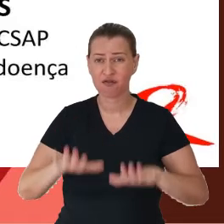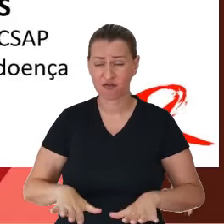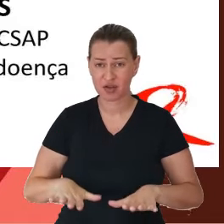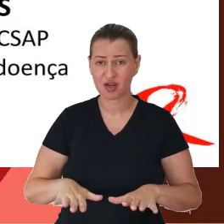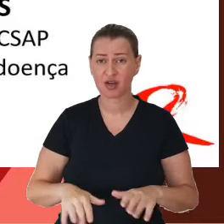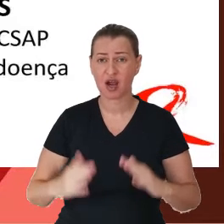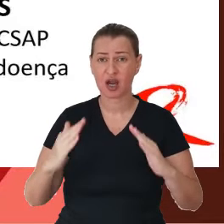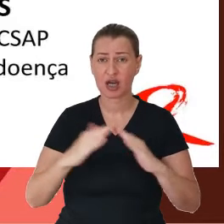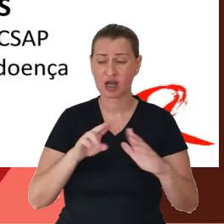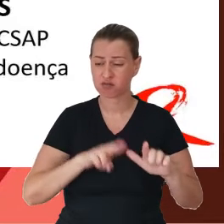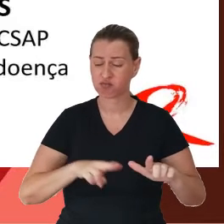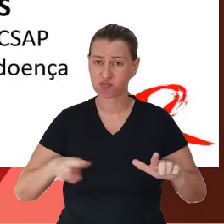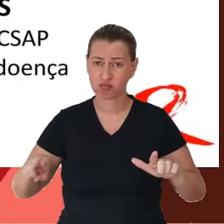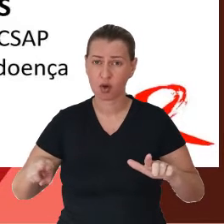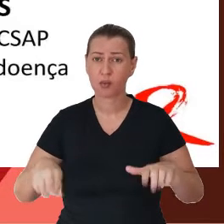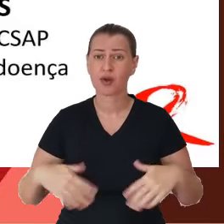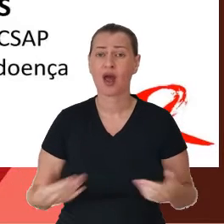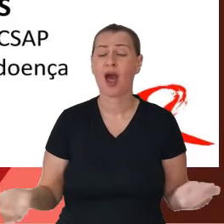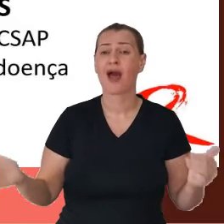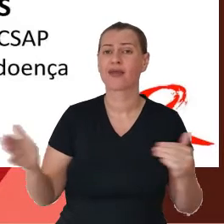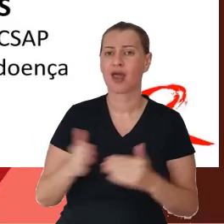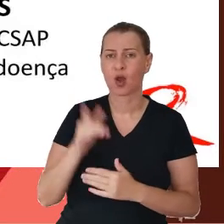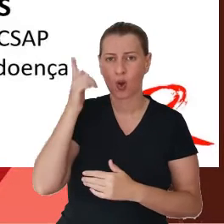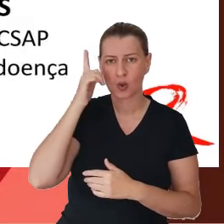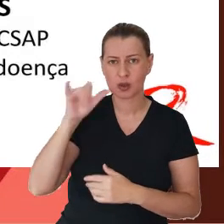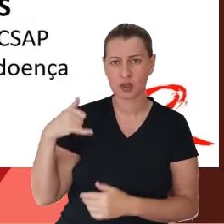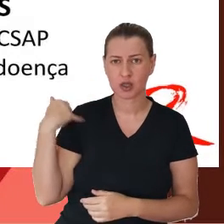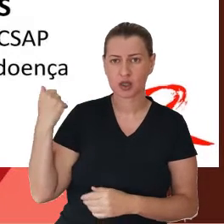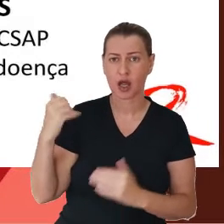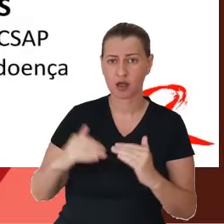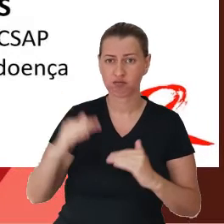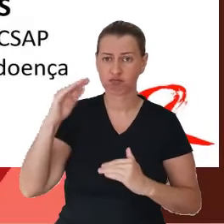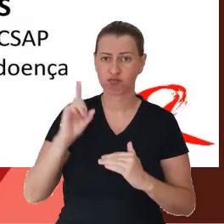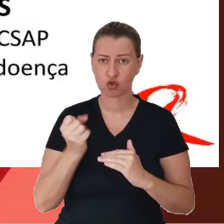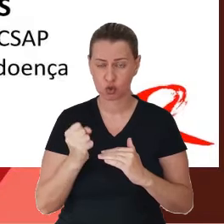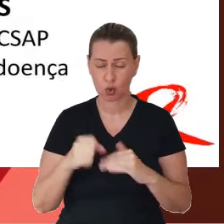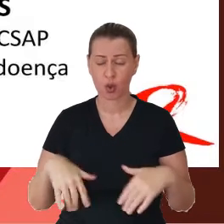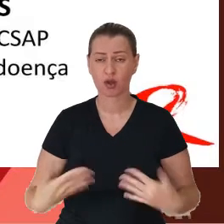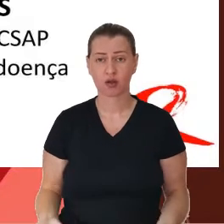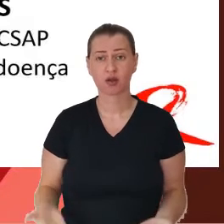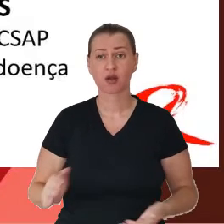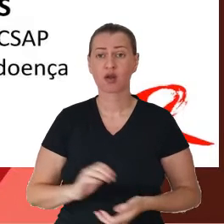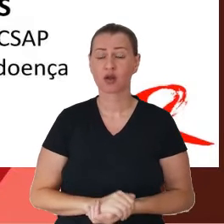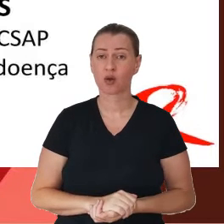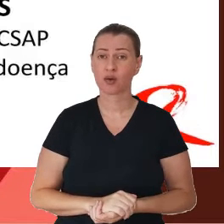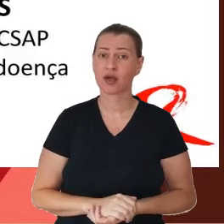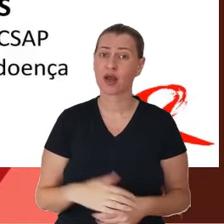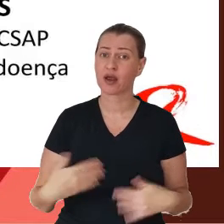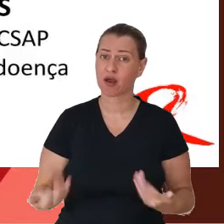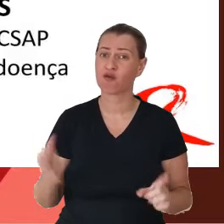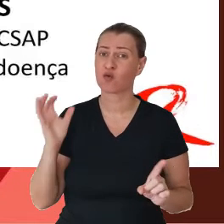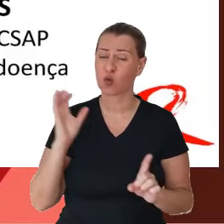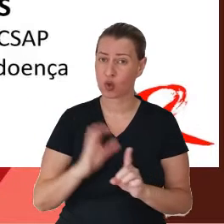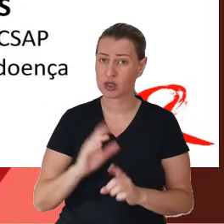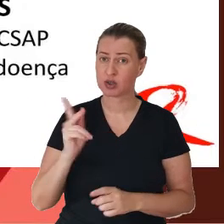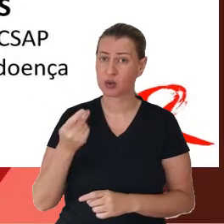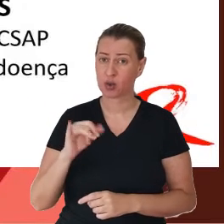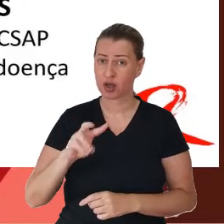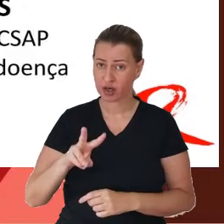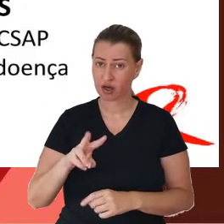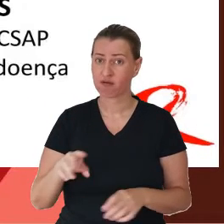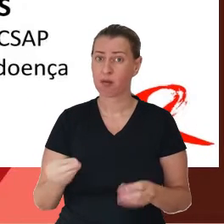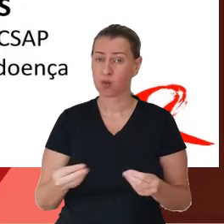provisórios até atingir a maioridade. Então, o impacto social indireto que o HIV traz, ele também é muito